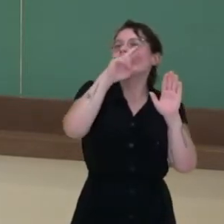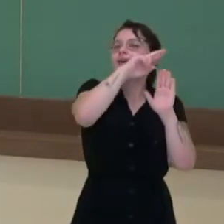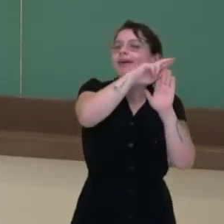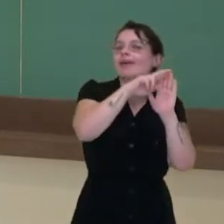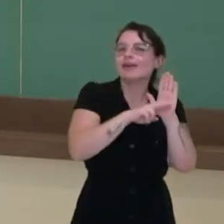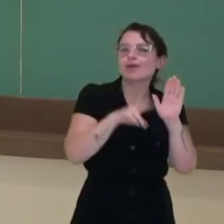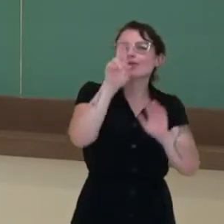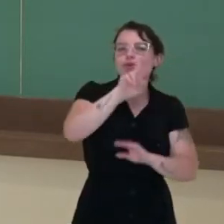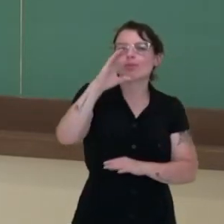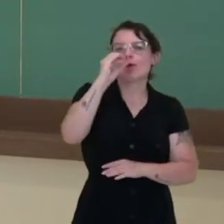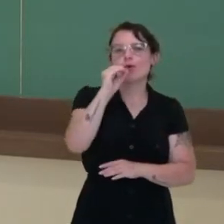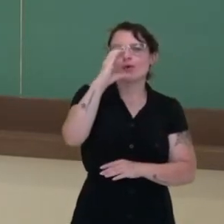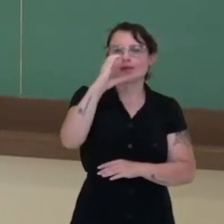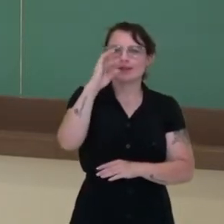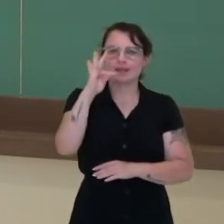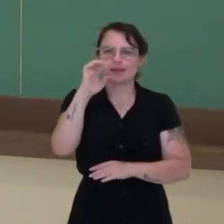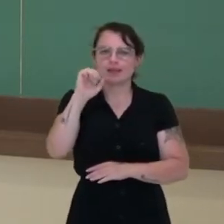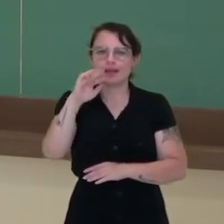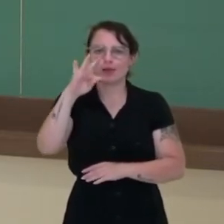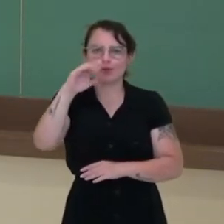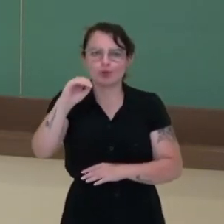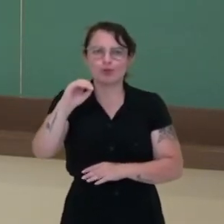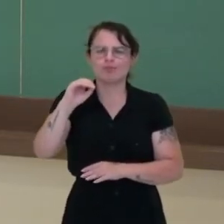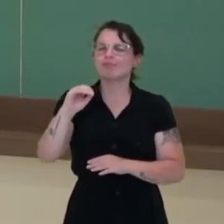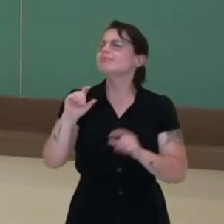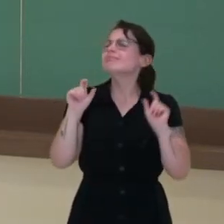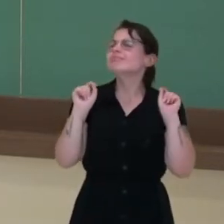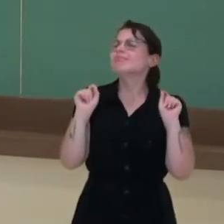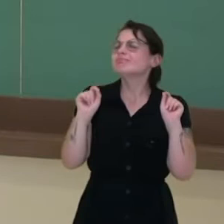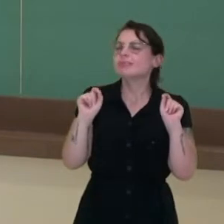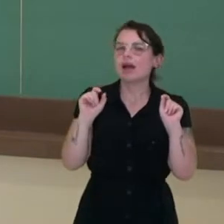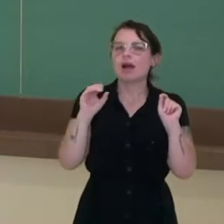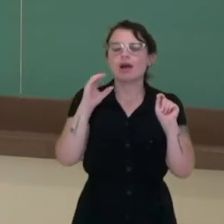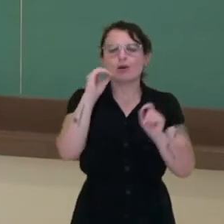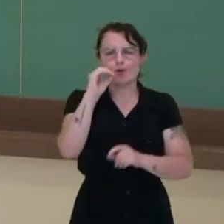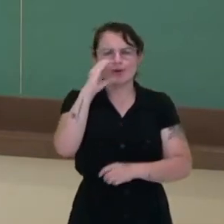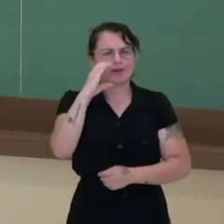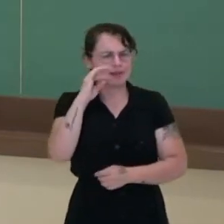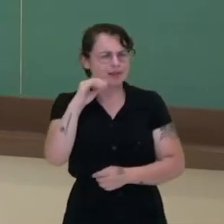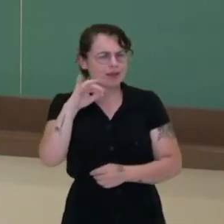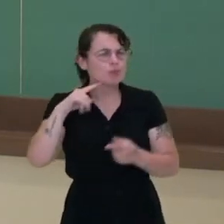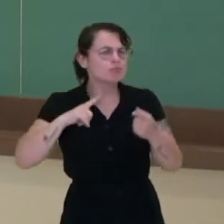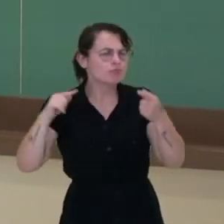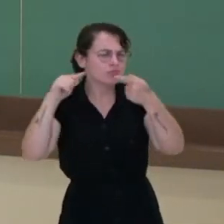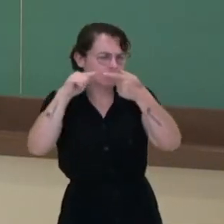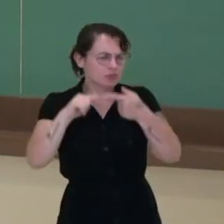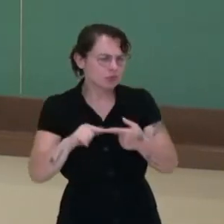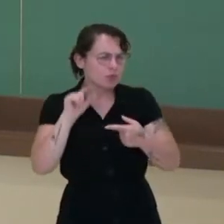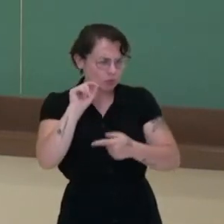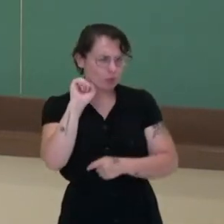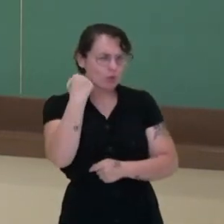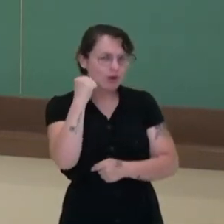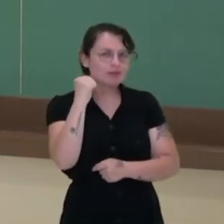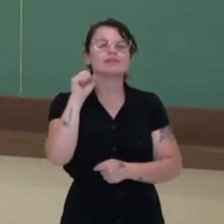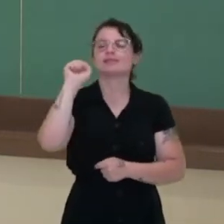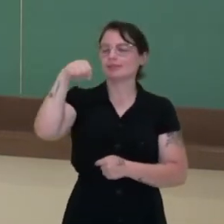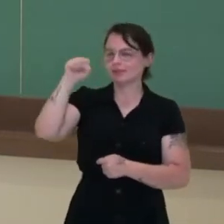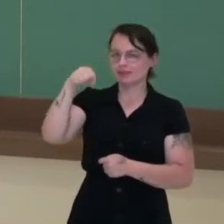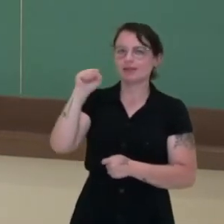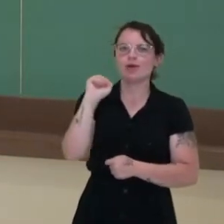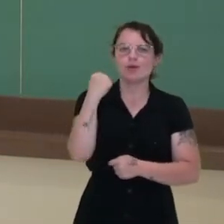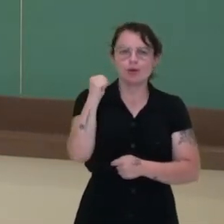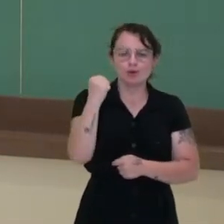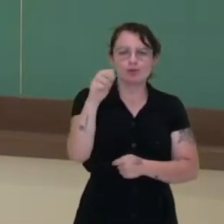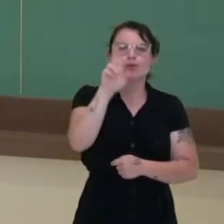do octeto. Professor, regra do octeto tem a ver com 8. Sim, tem a ver com 8.